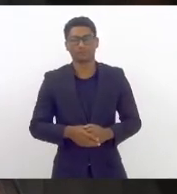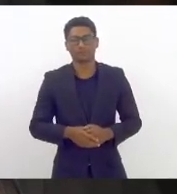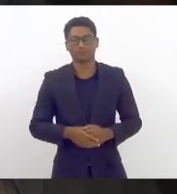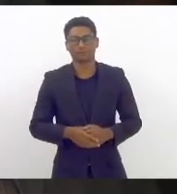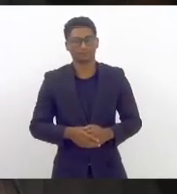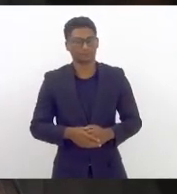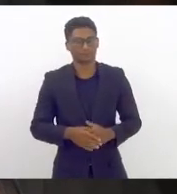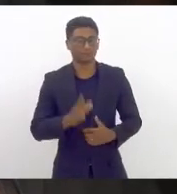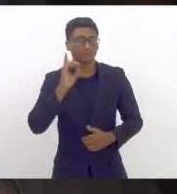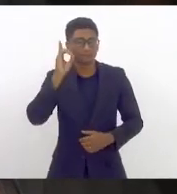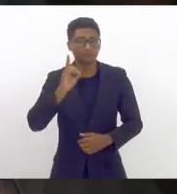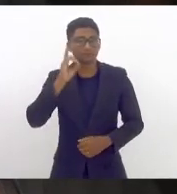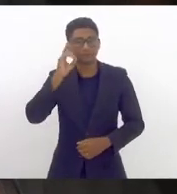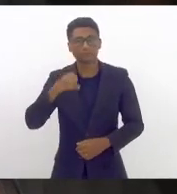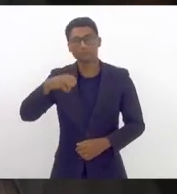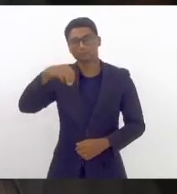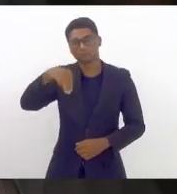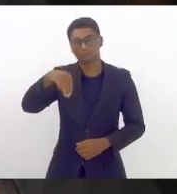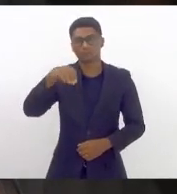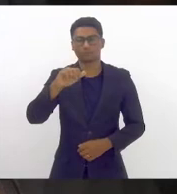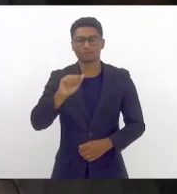Márcio Gualberto